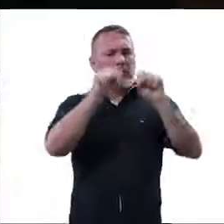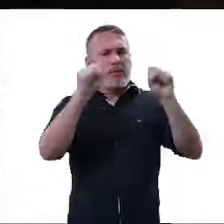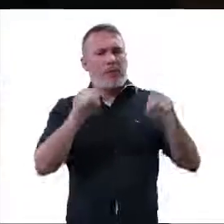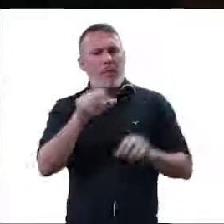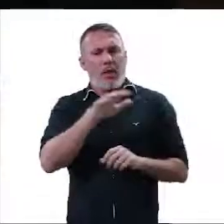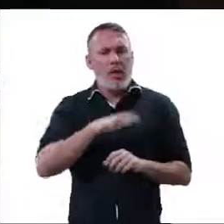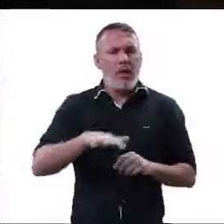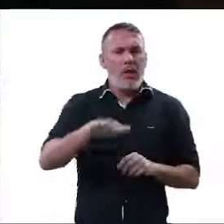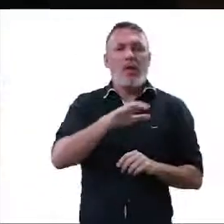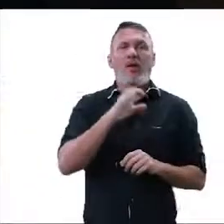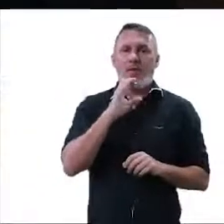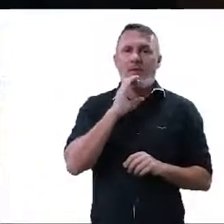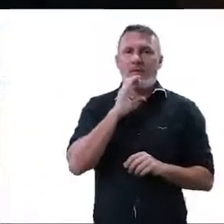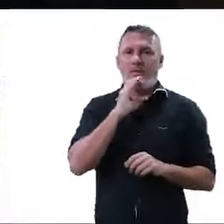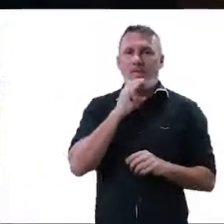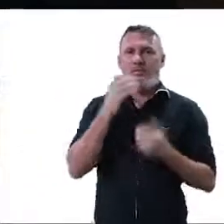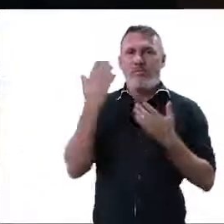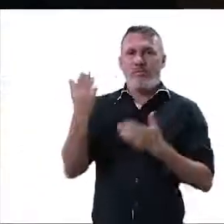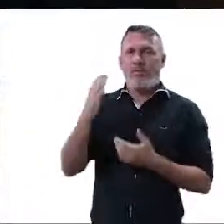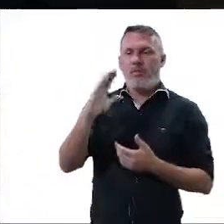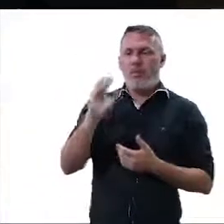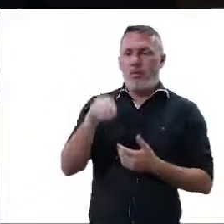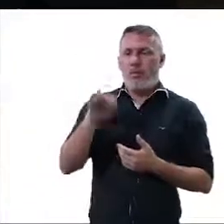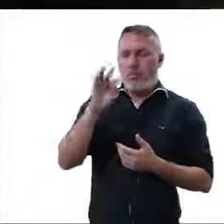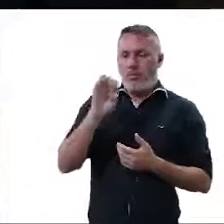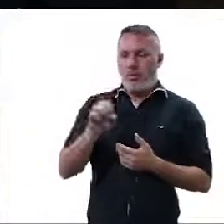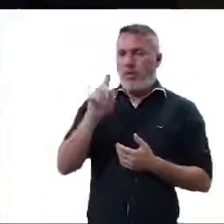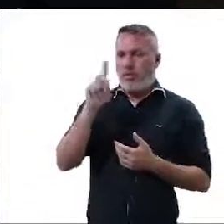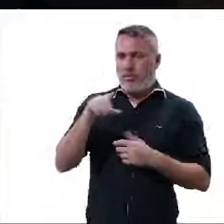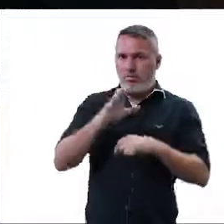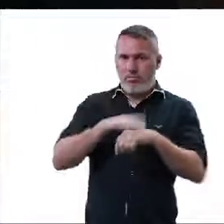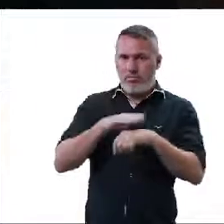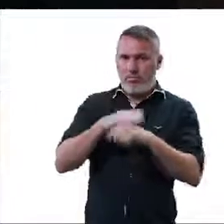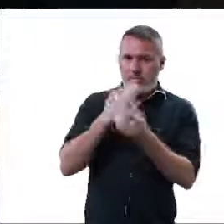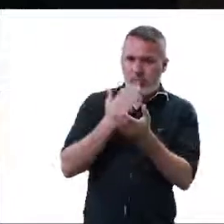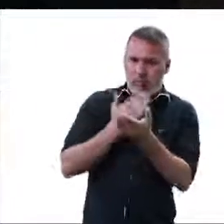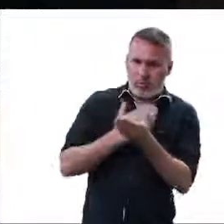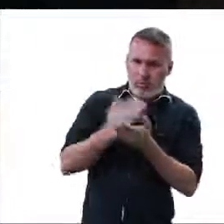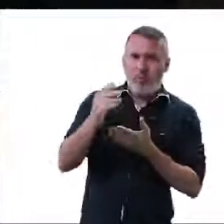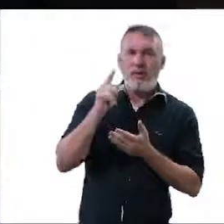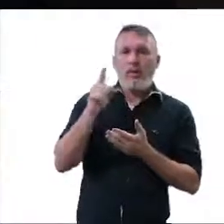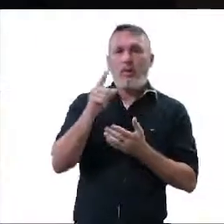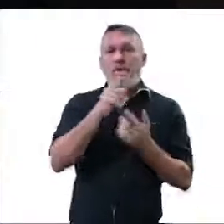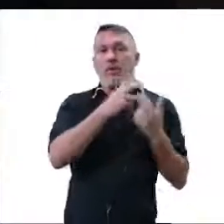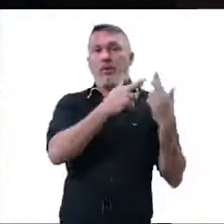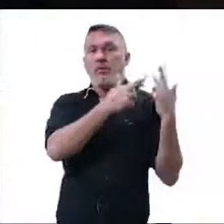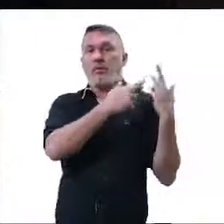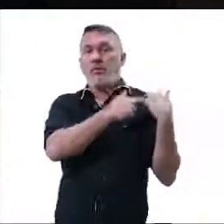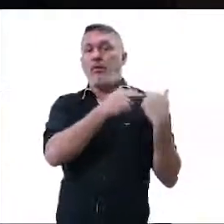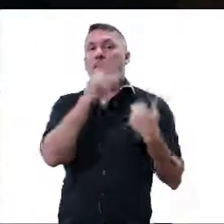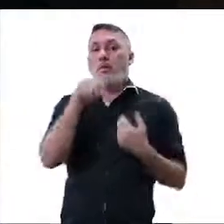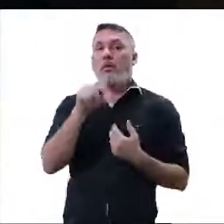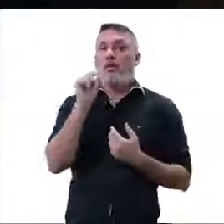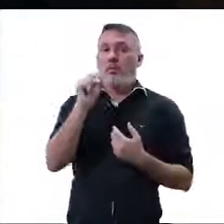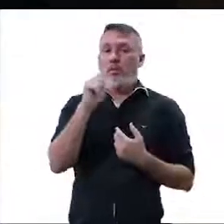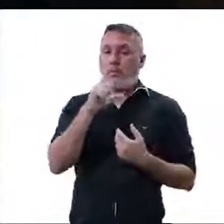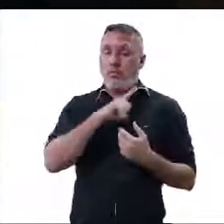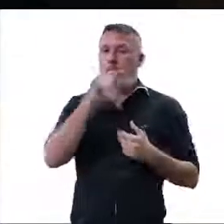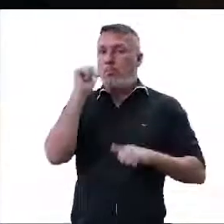do conhecimento. No caso, então, o Comte, ele vai ser o responsável